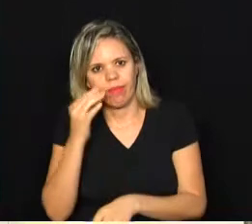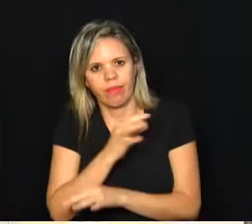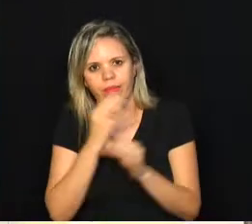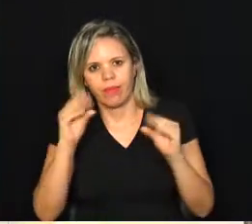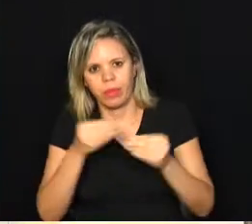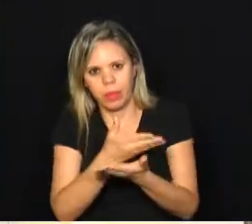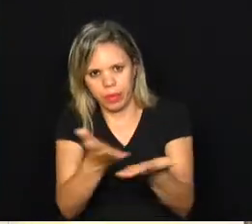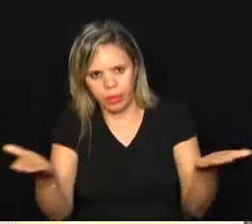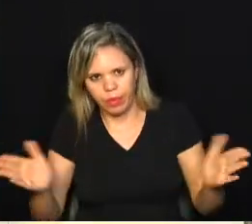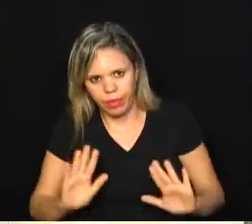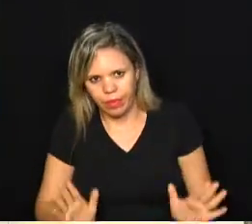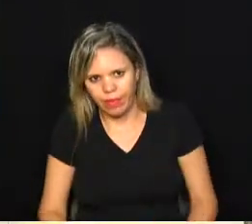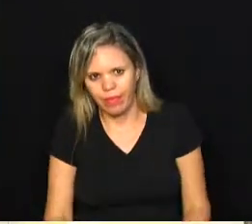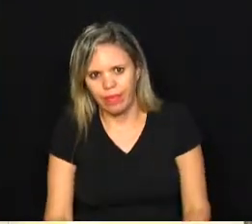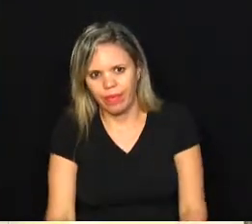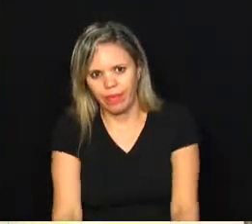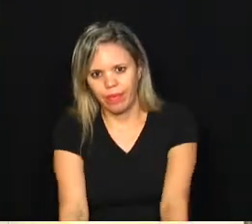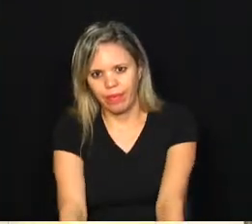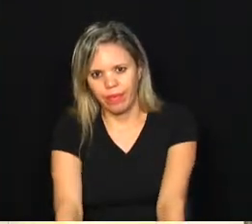noite para você e até mais.